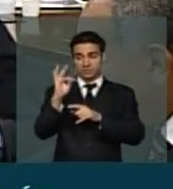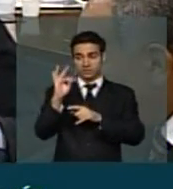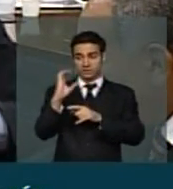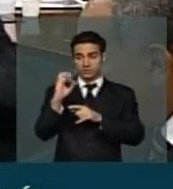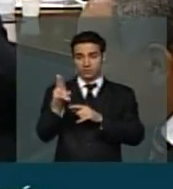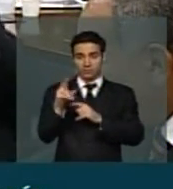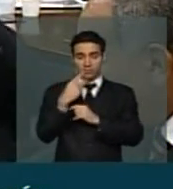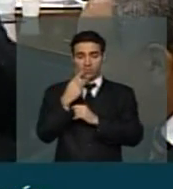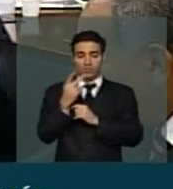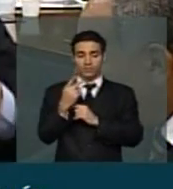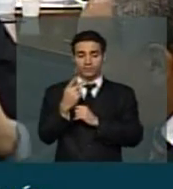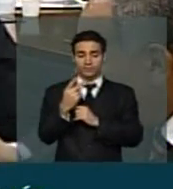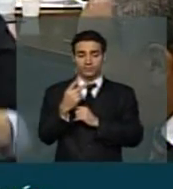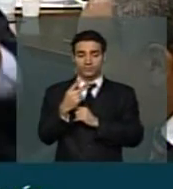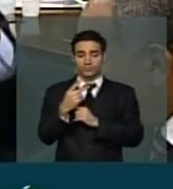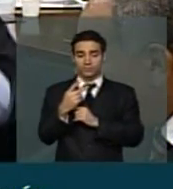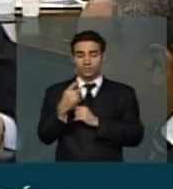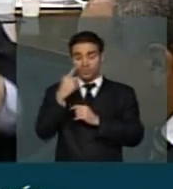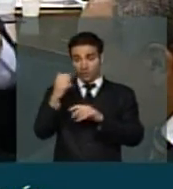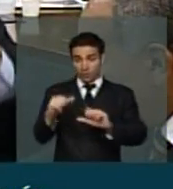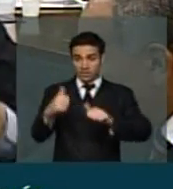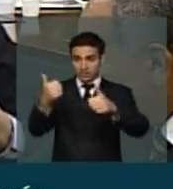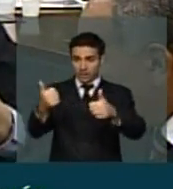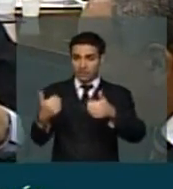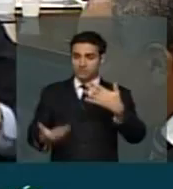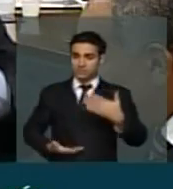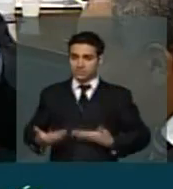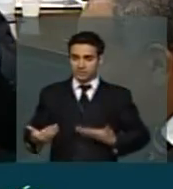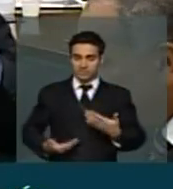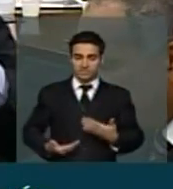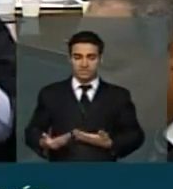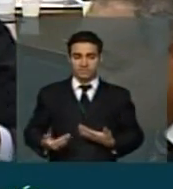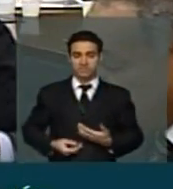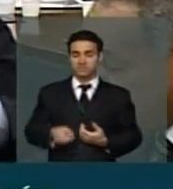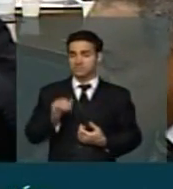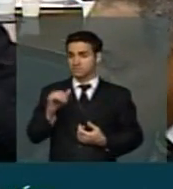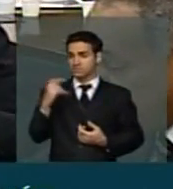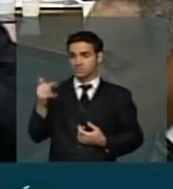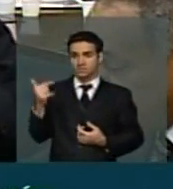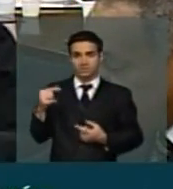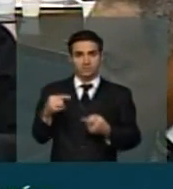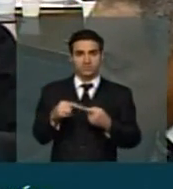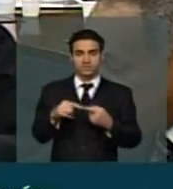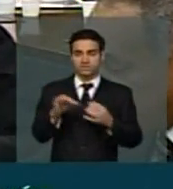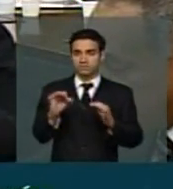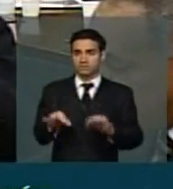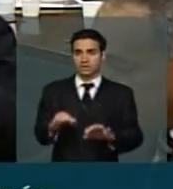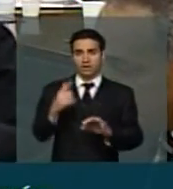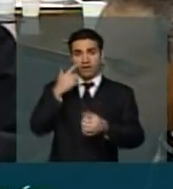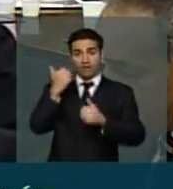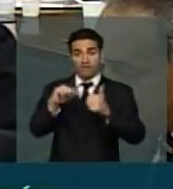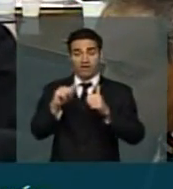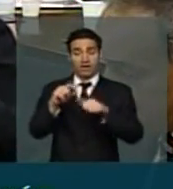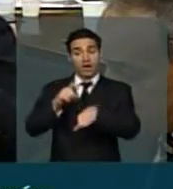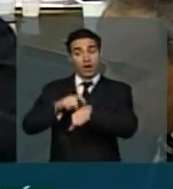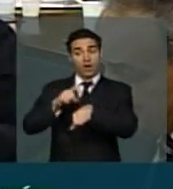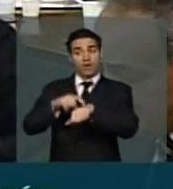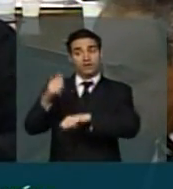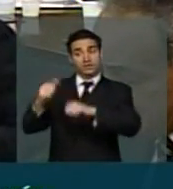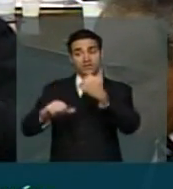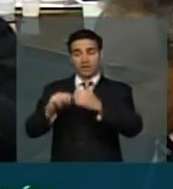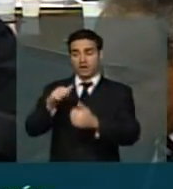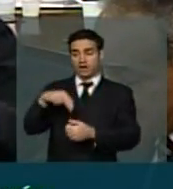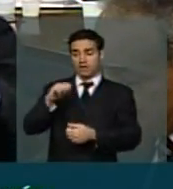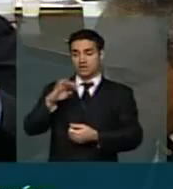União, que a qualidade da prestação de serviços não estava sendo devidamente pesada nas análises que a